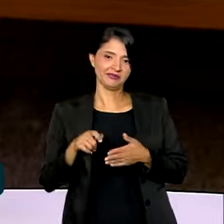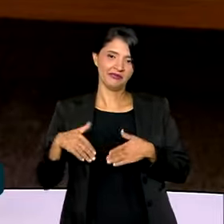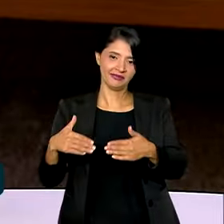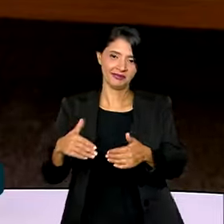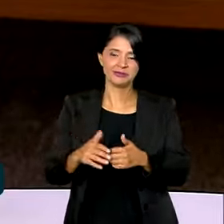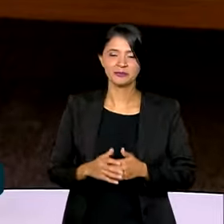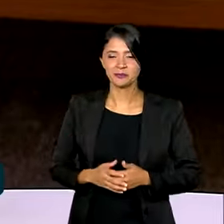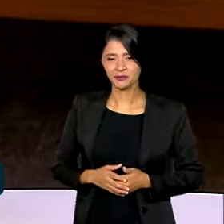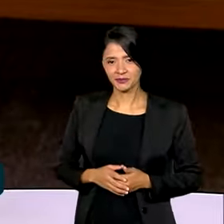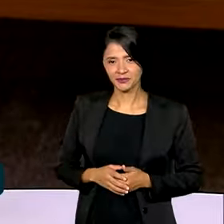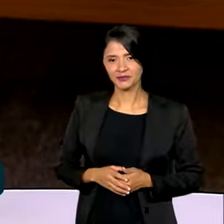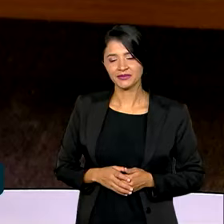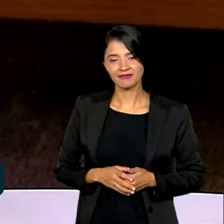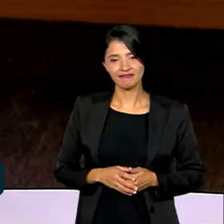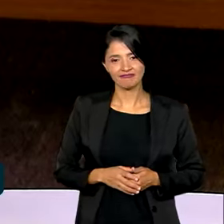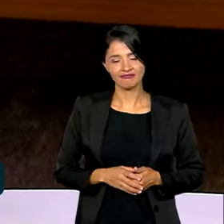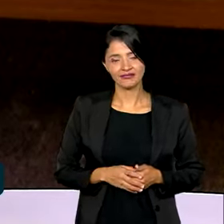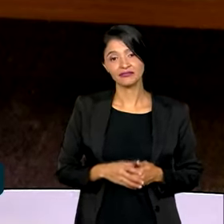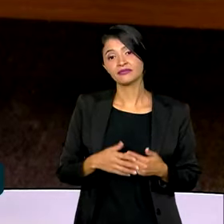passos, né?